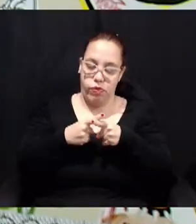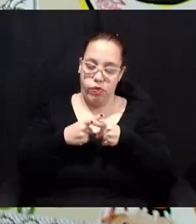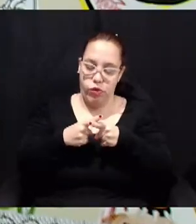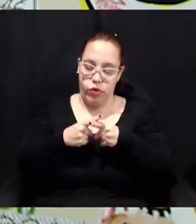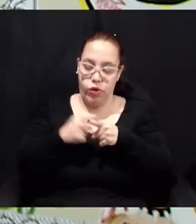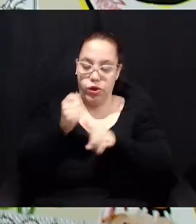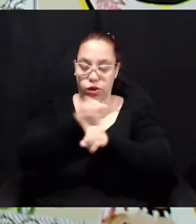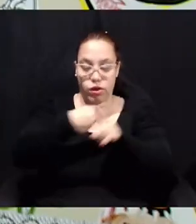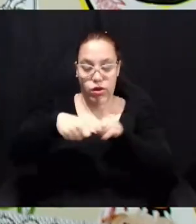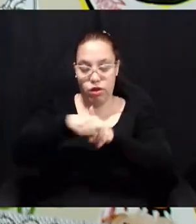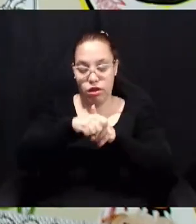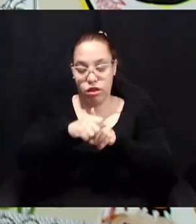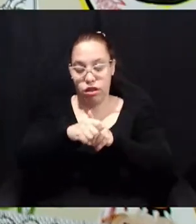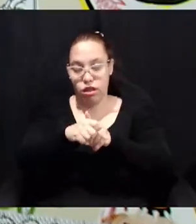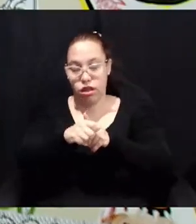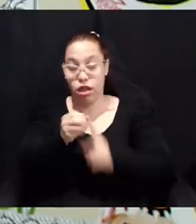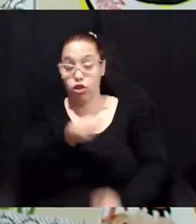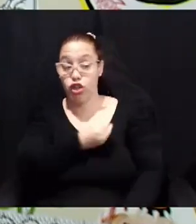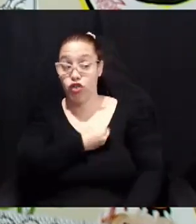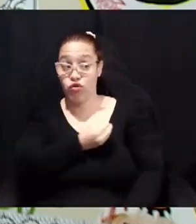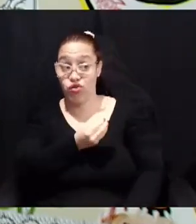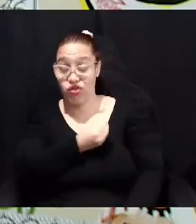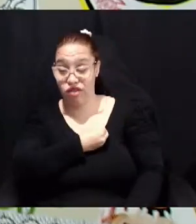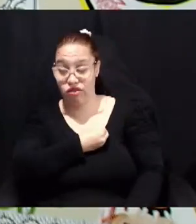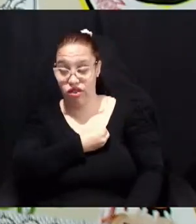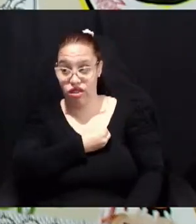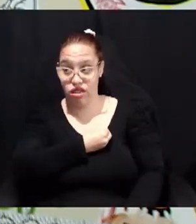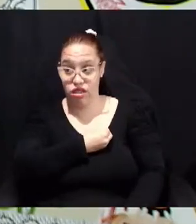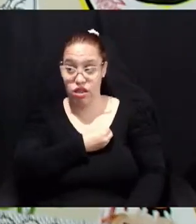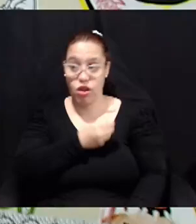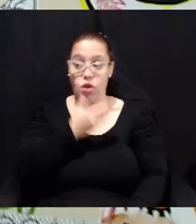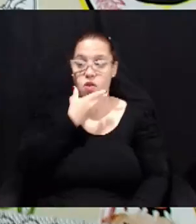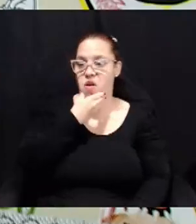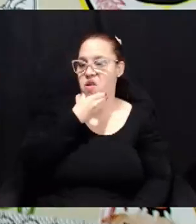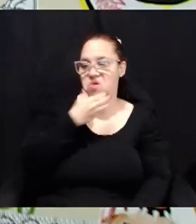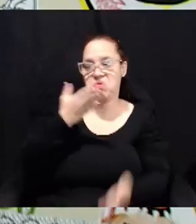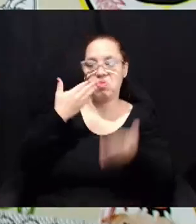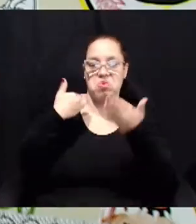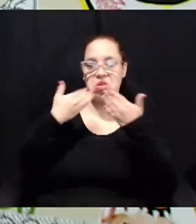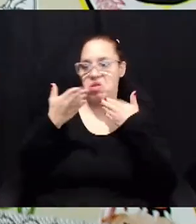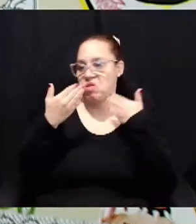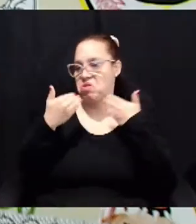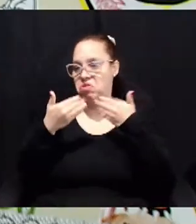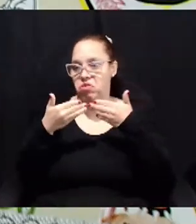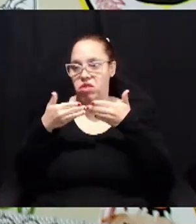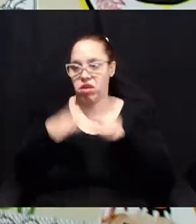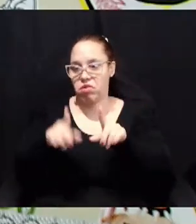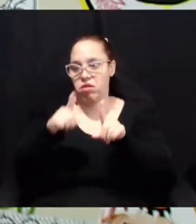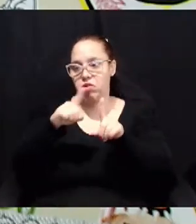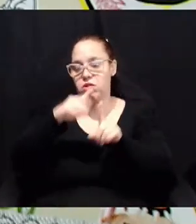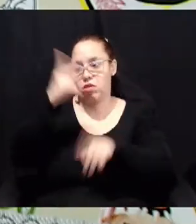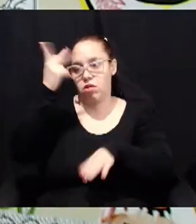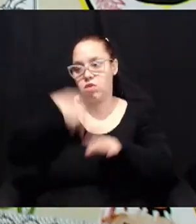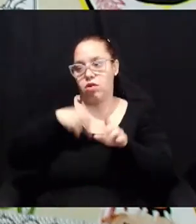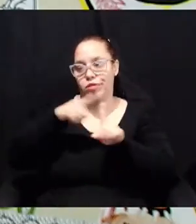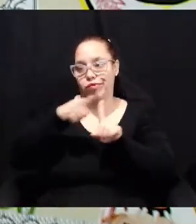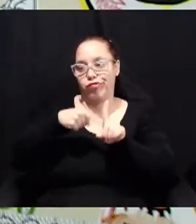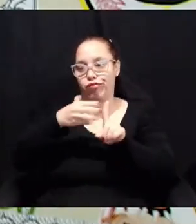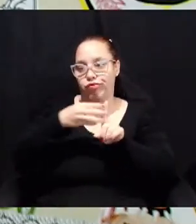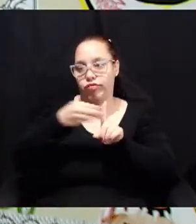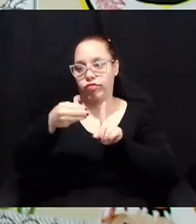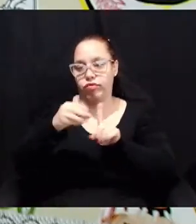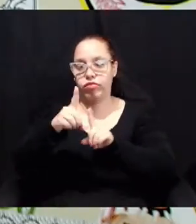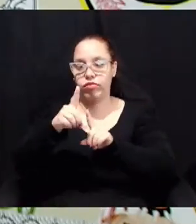vive, onde os homens nem conversam sobre o nascimento dos próprios filhos, quando a gente fala do processo da doulagem